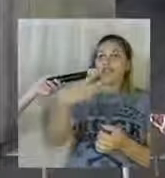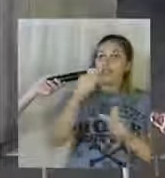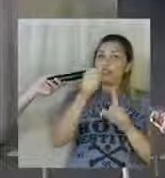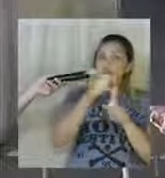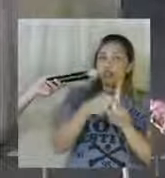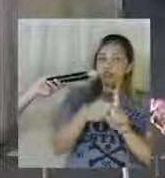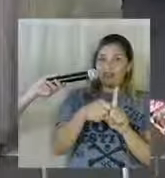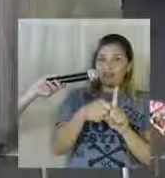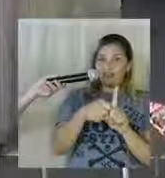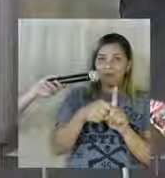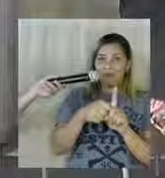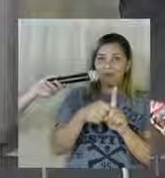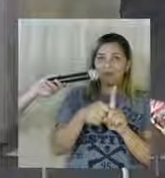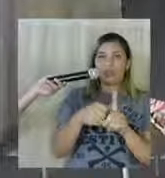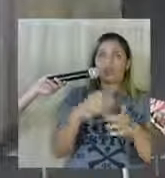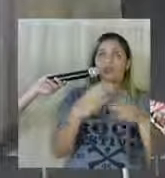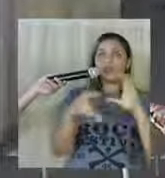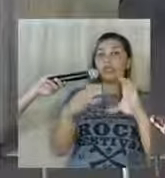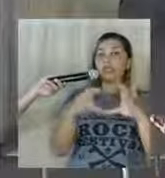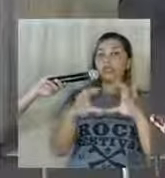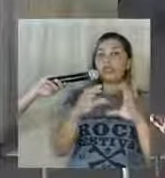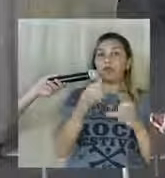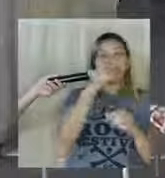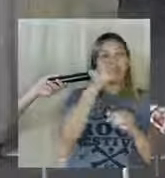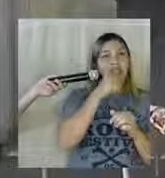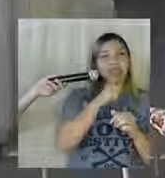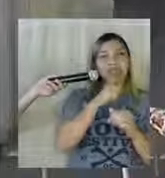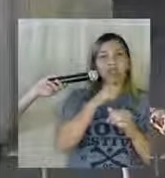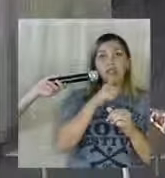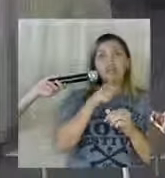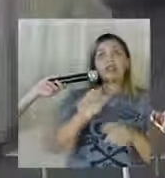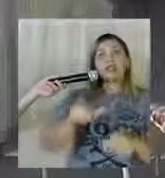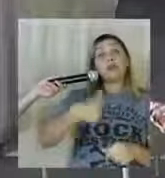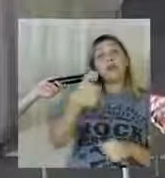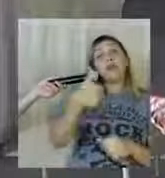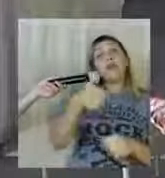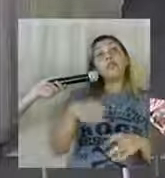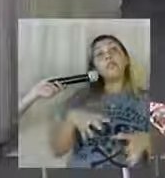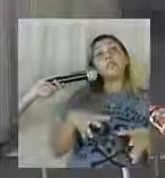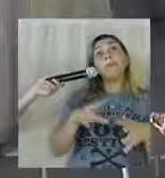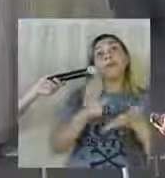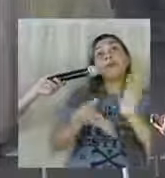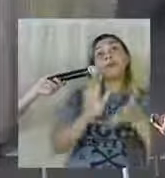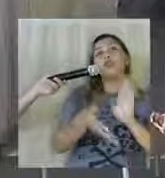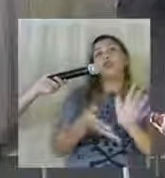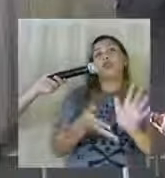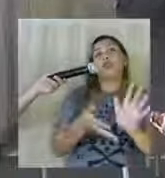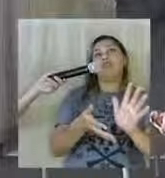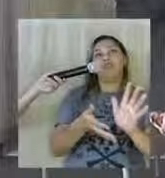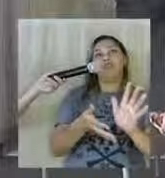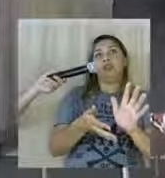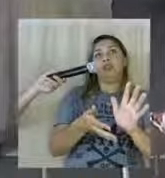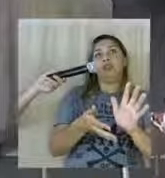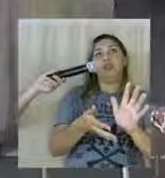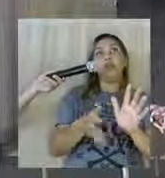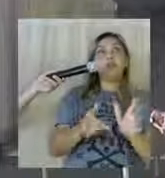Foi 3 meses de comunicação com a Alessandra e eu melhorei muito Libras.